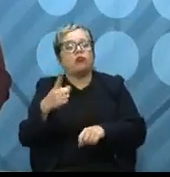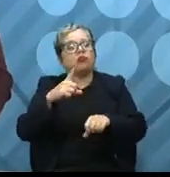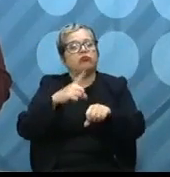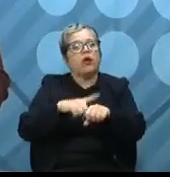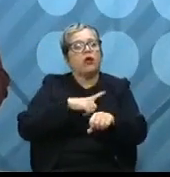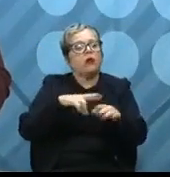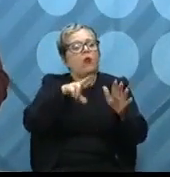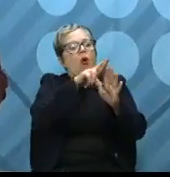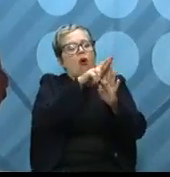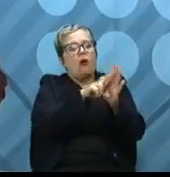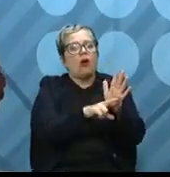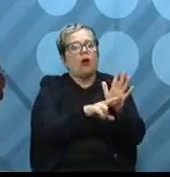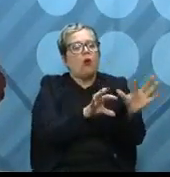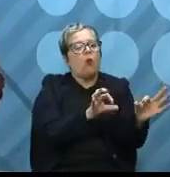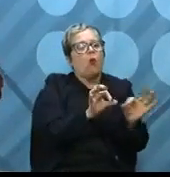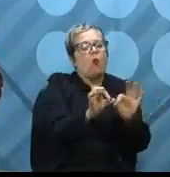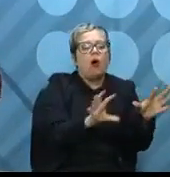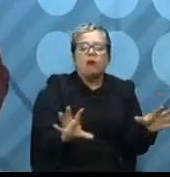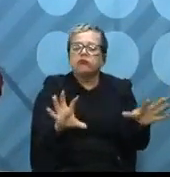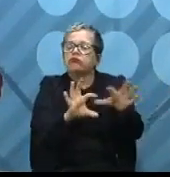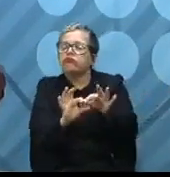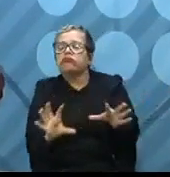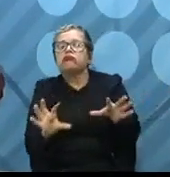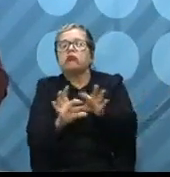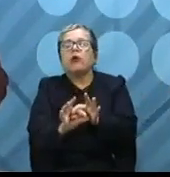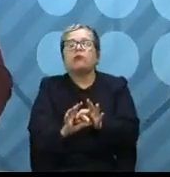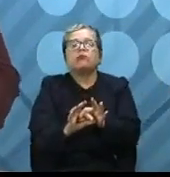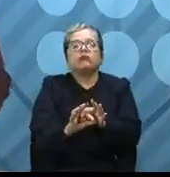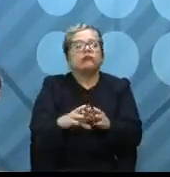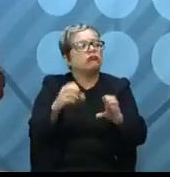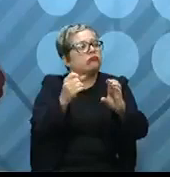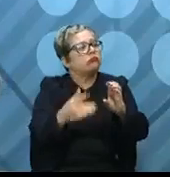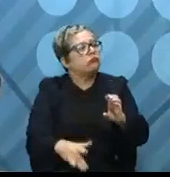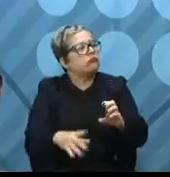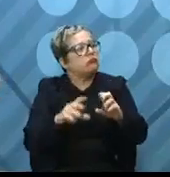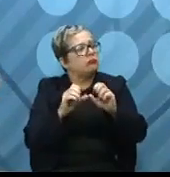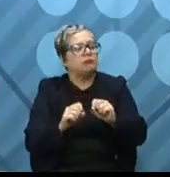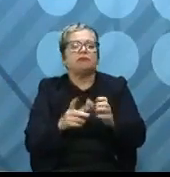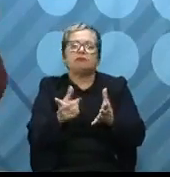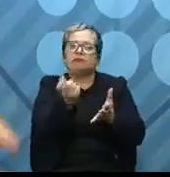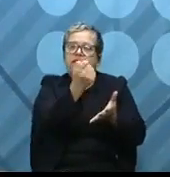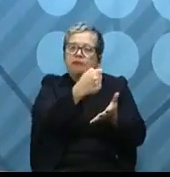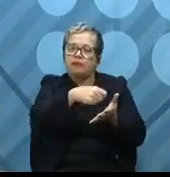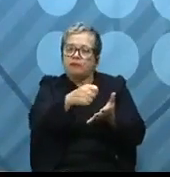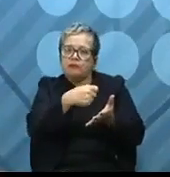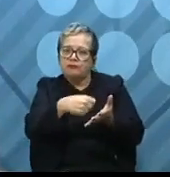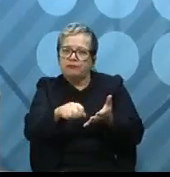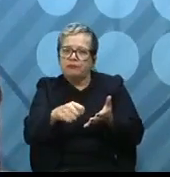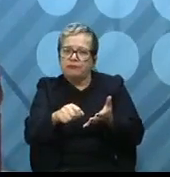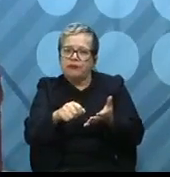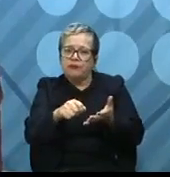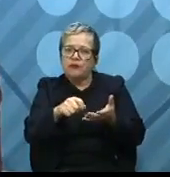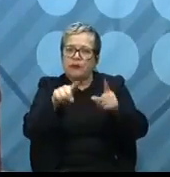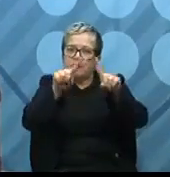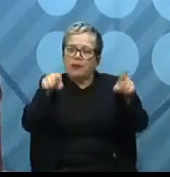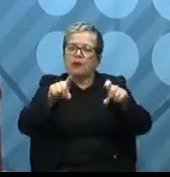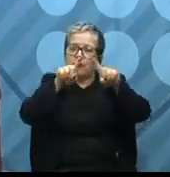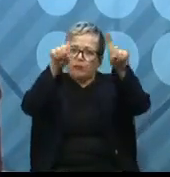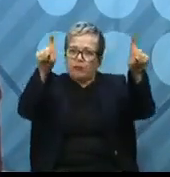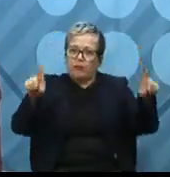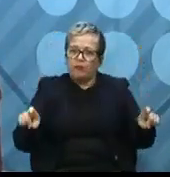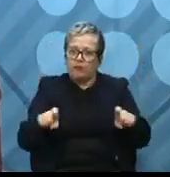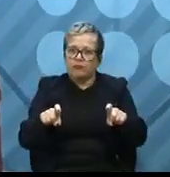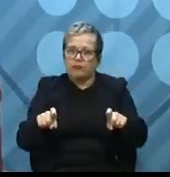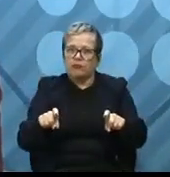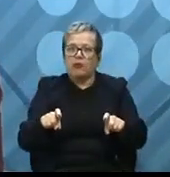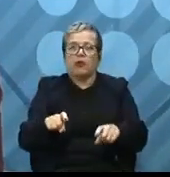você tem uma regra que você vai associar, então, os elementos dessa matriz, que também pode ser escrito ali na forma de parênteses ou colchetes. Bem,